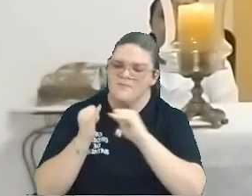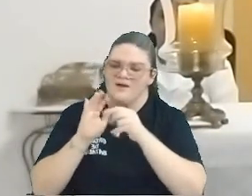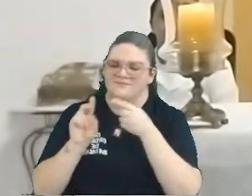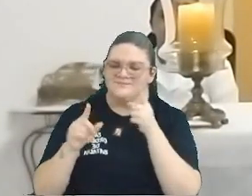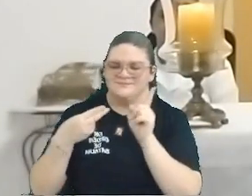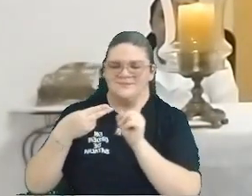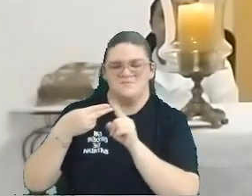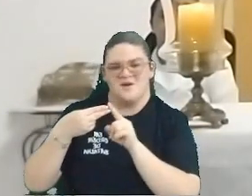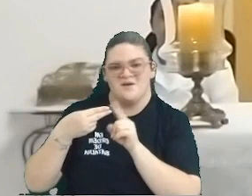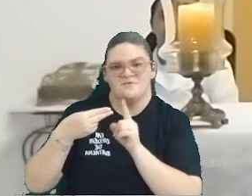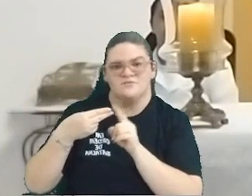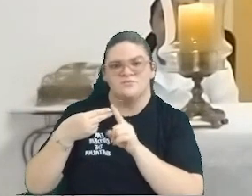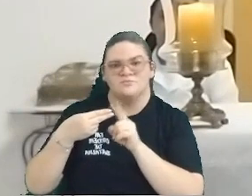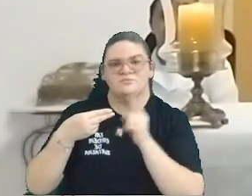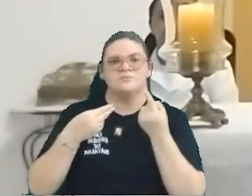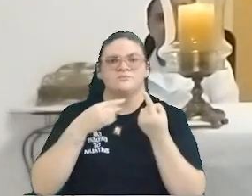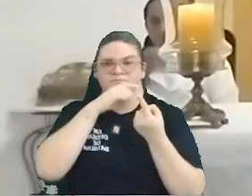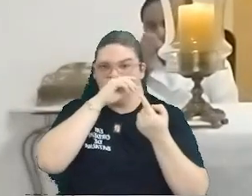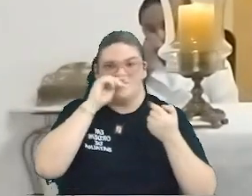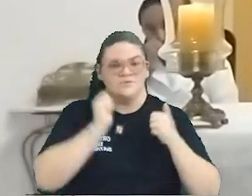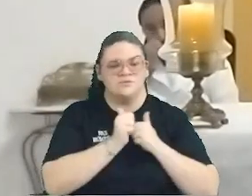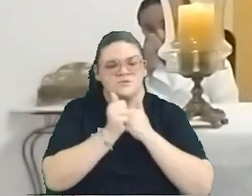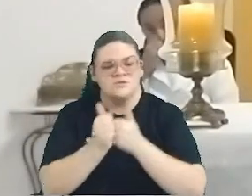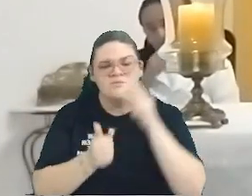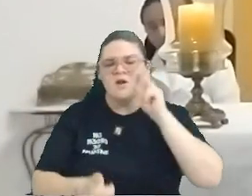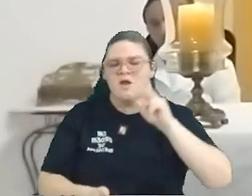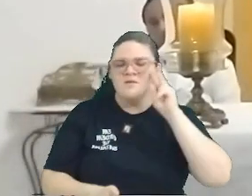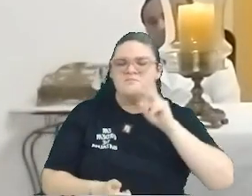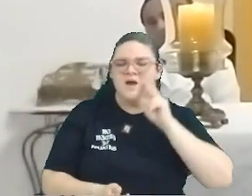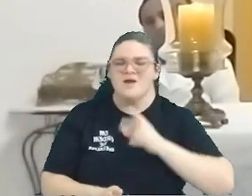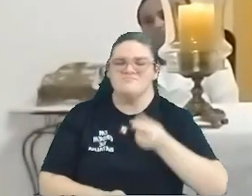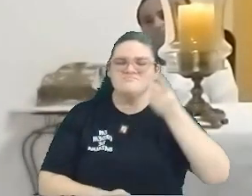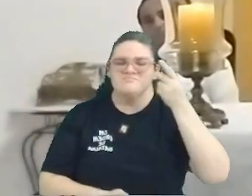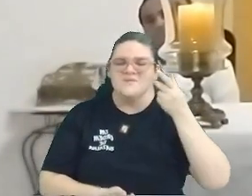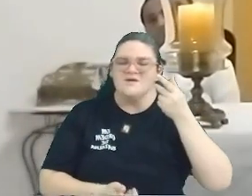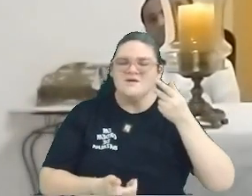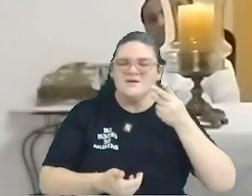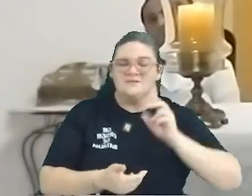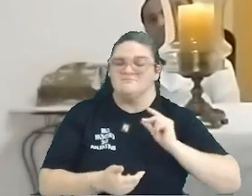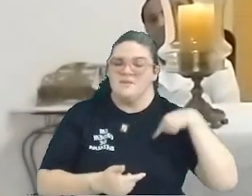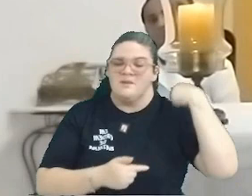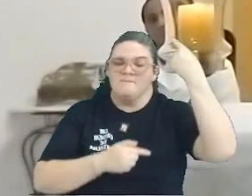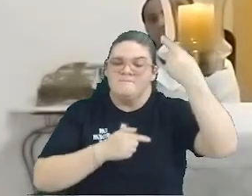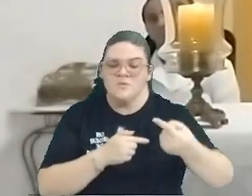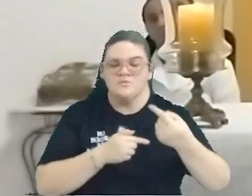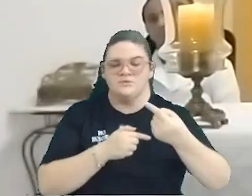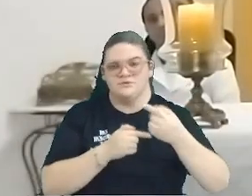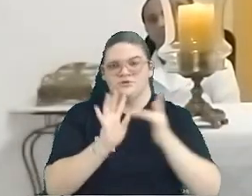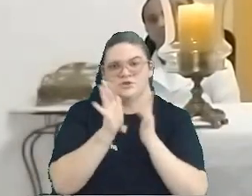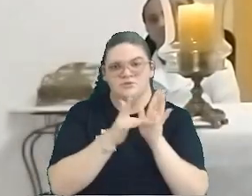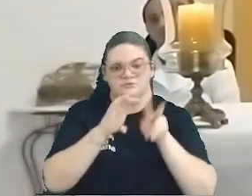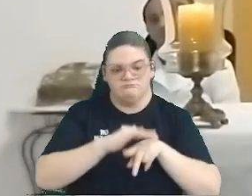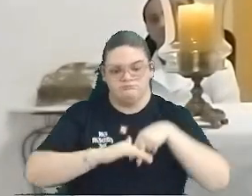os discípulos lembraram-se depois da ressurreição de Jesus, que